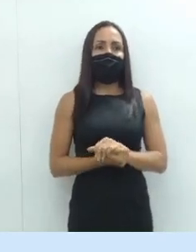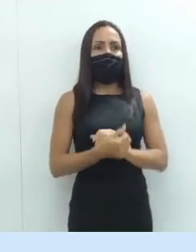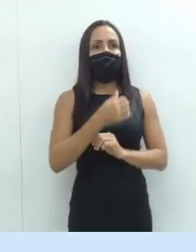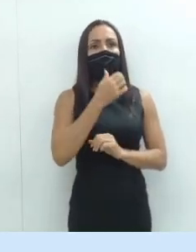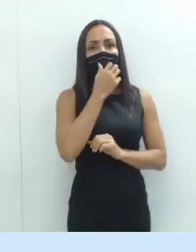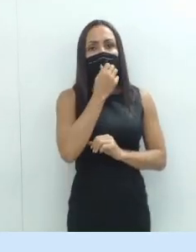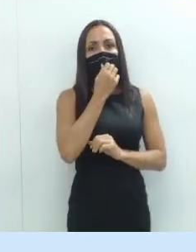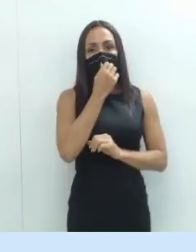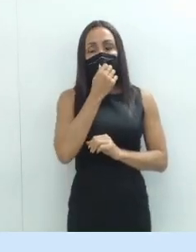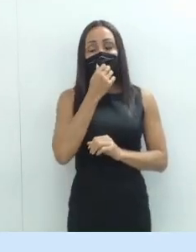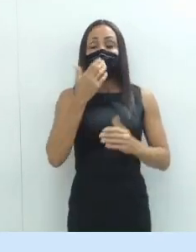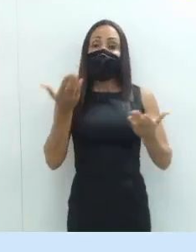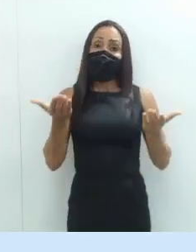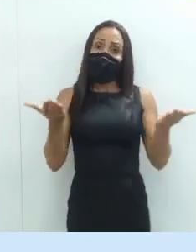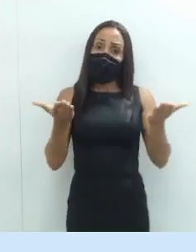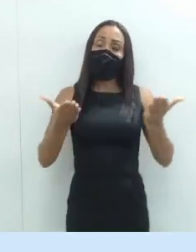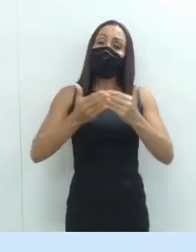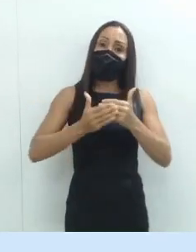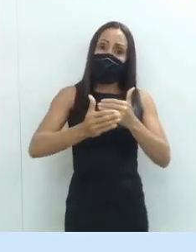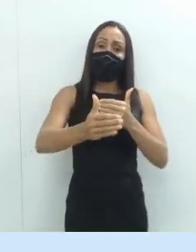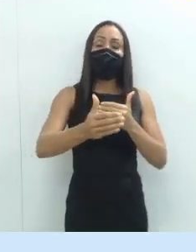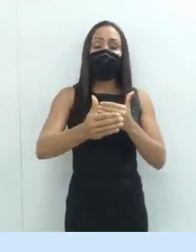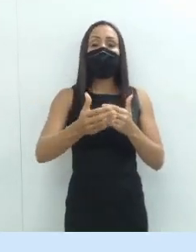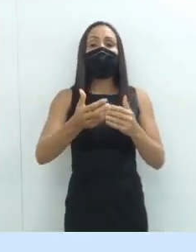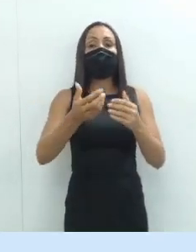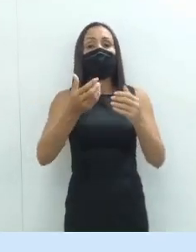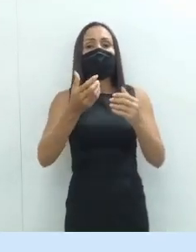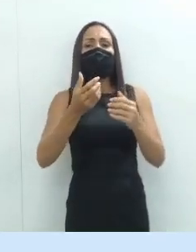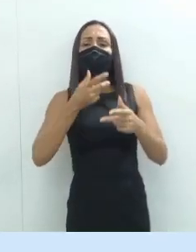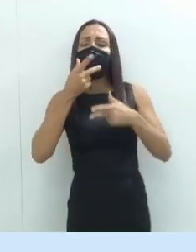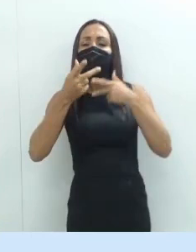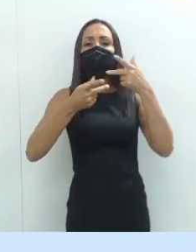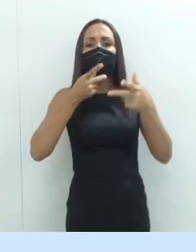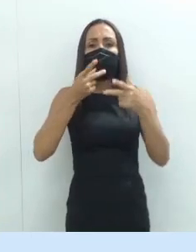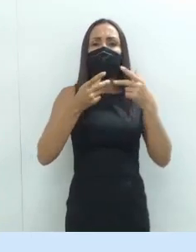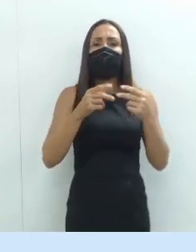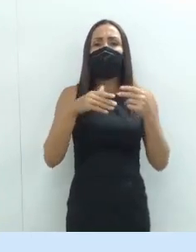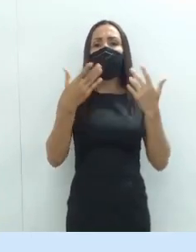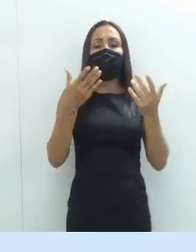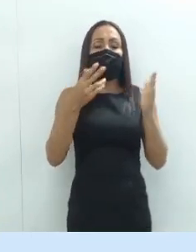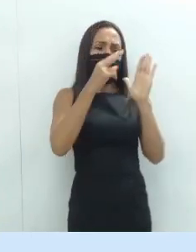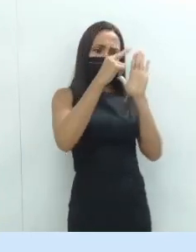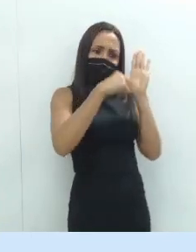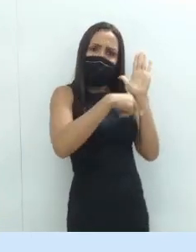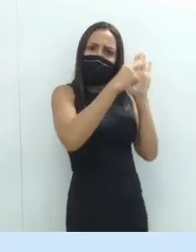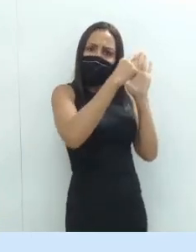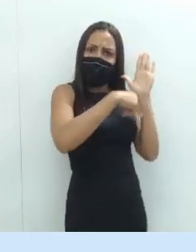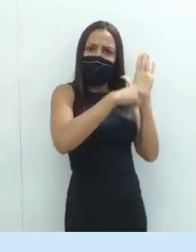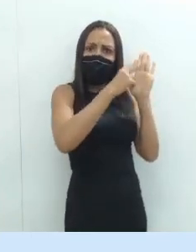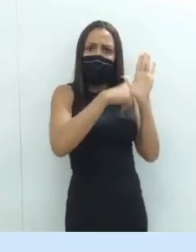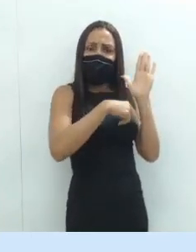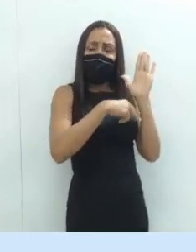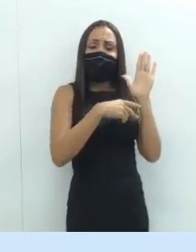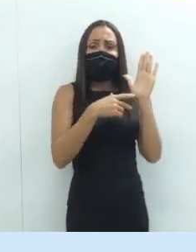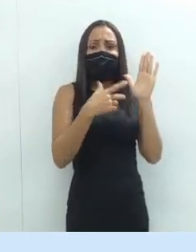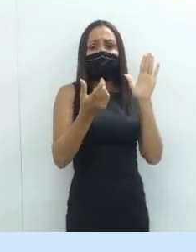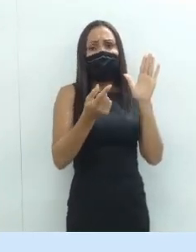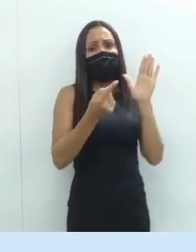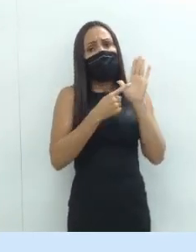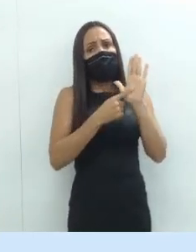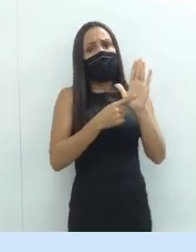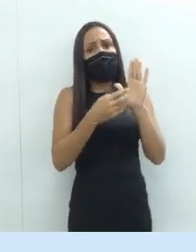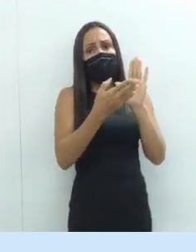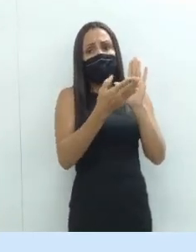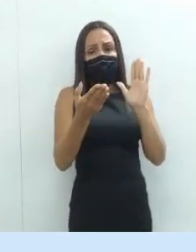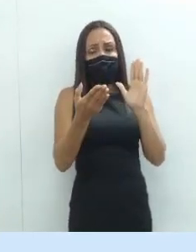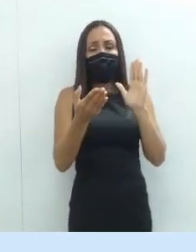só, vamos começar falando um pouco, né, sobre essa questão da leitura. E aí eu trouxe para vocês uma